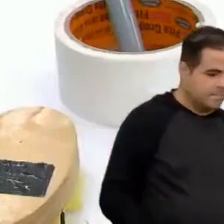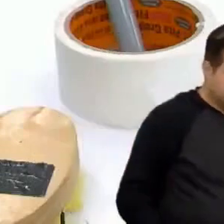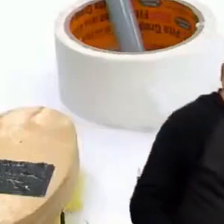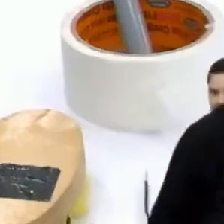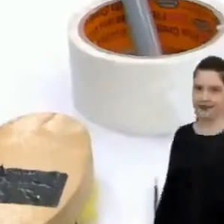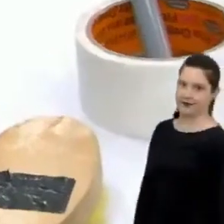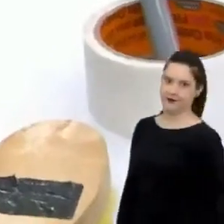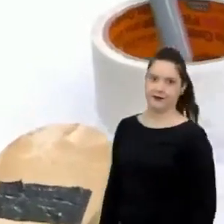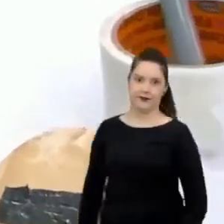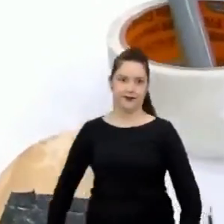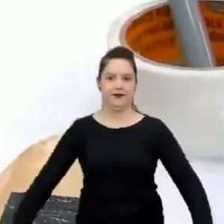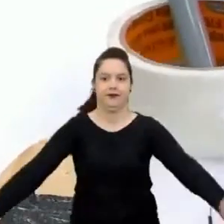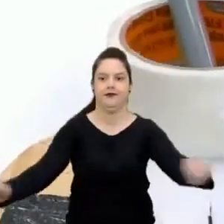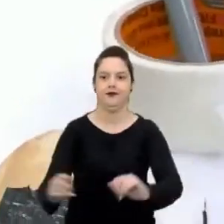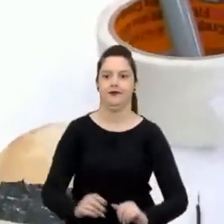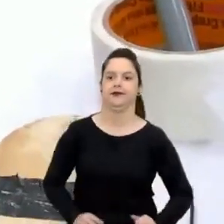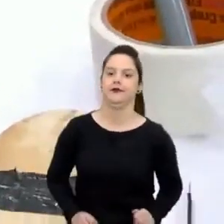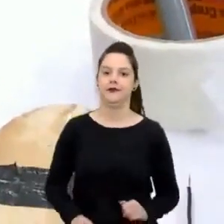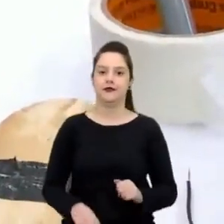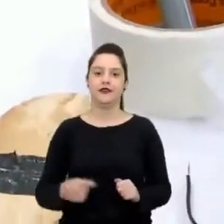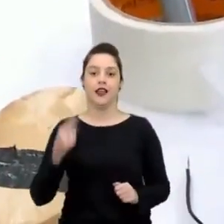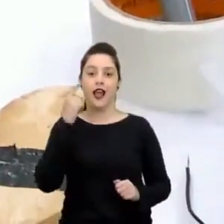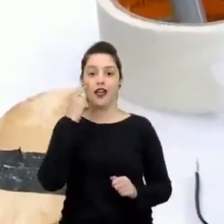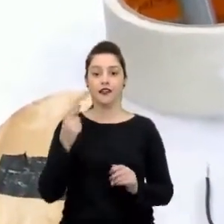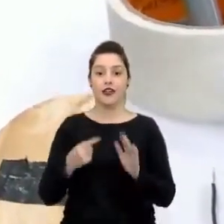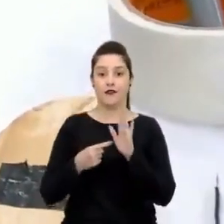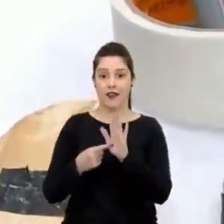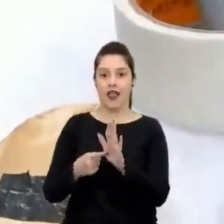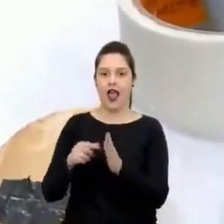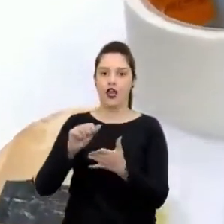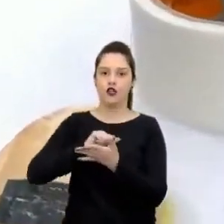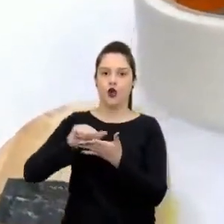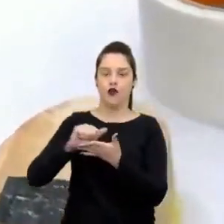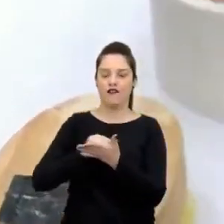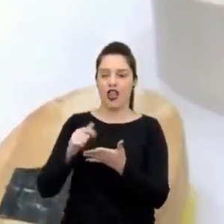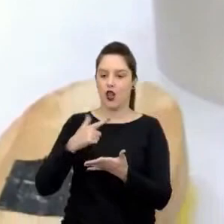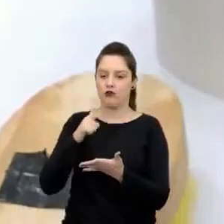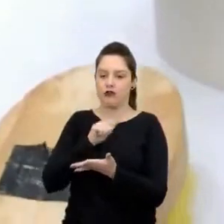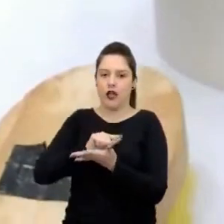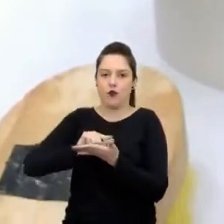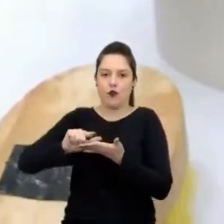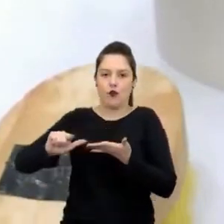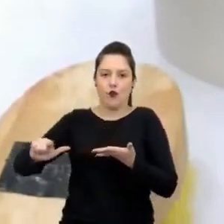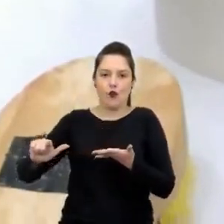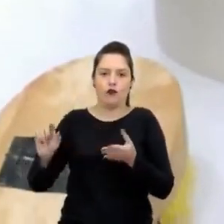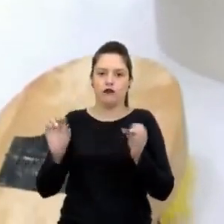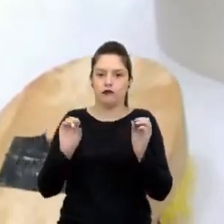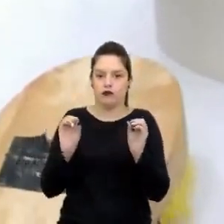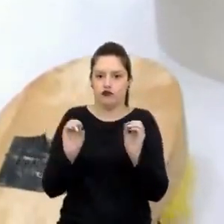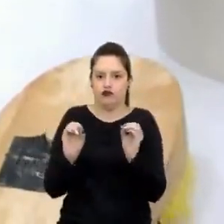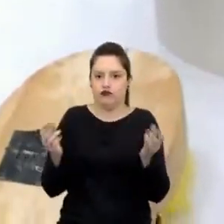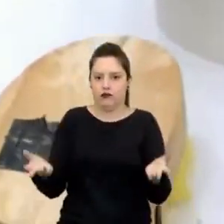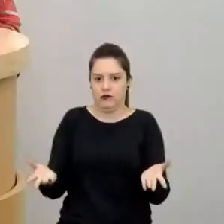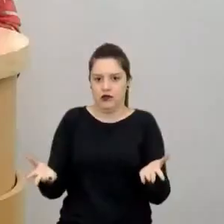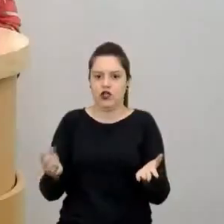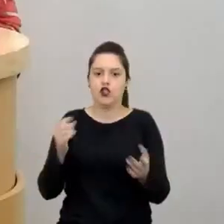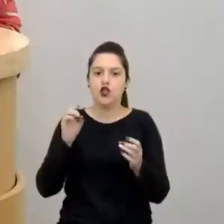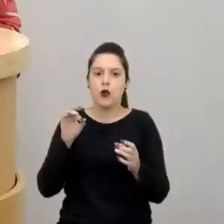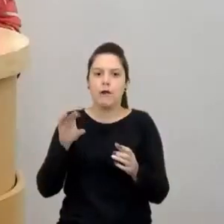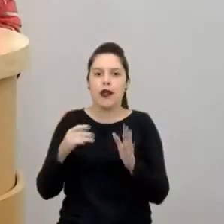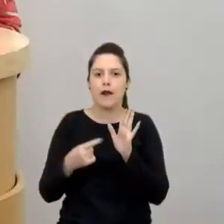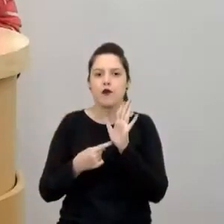a marca. Aliás, tá aqui, ó. A gente só colocou pra tampar a marca, ele não tem coisa nenhuma. Você não precisa colocar, só pra